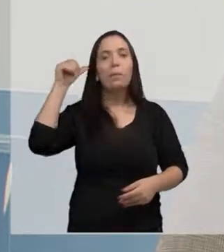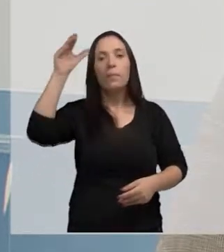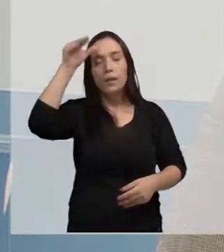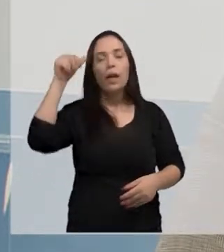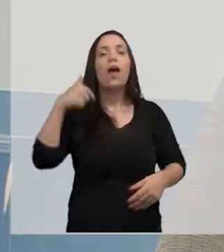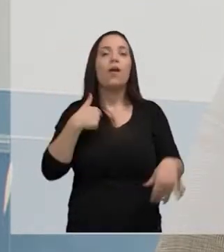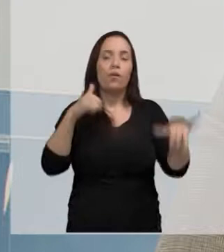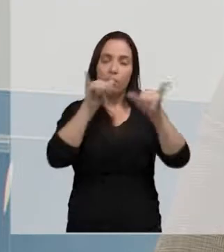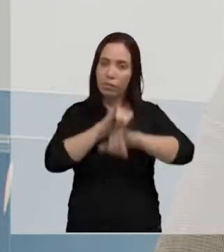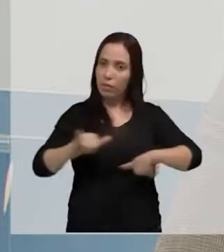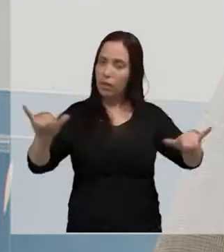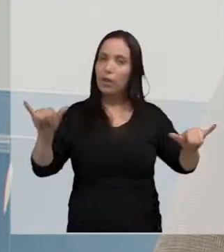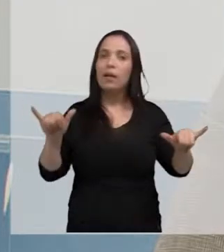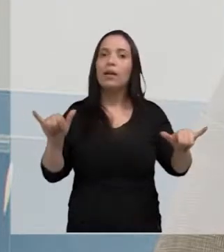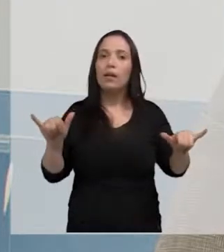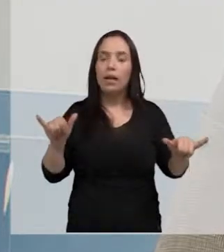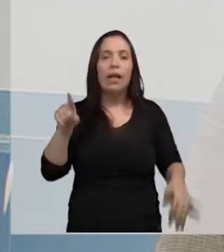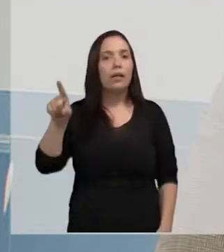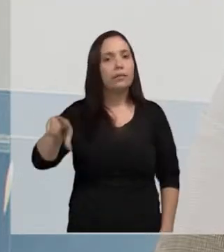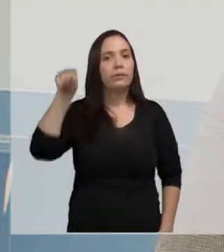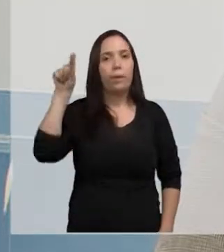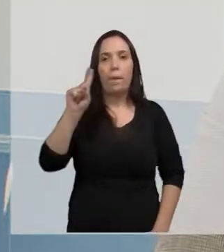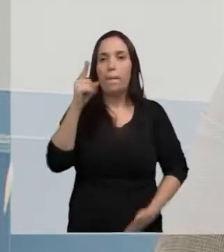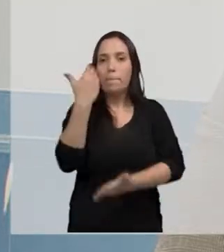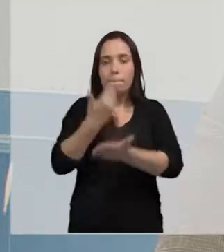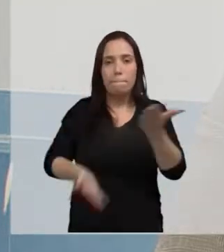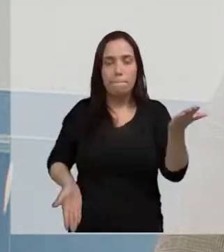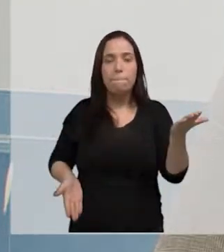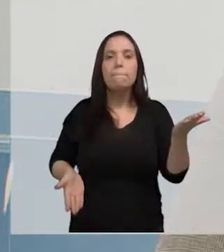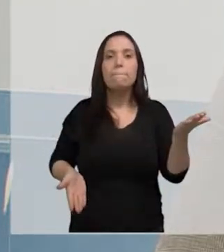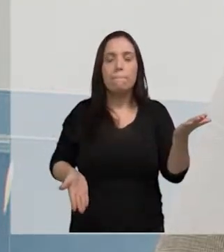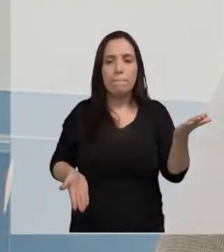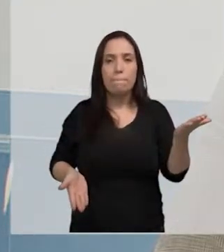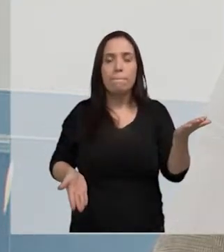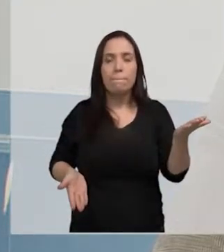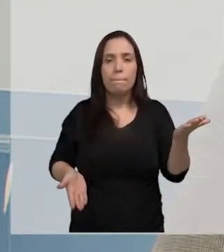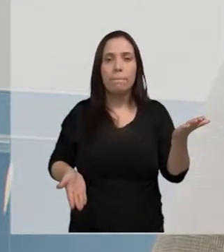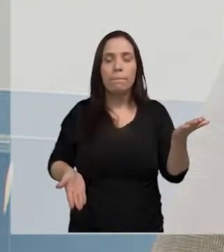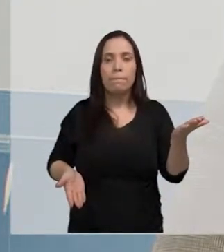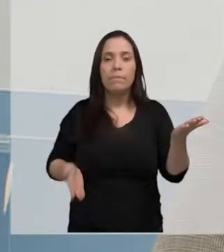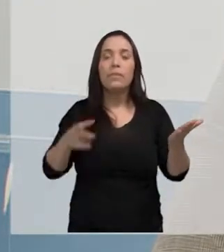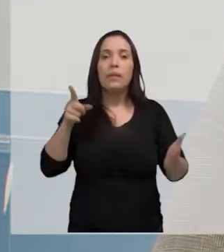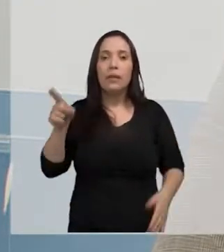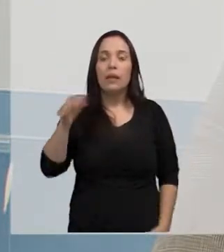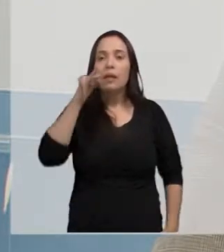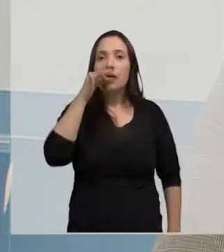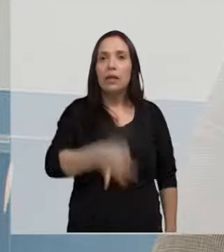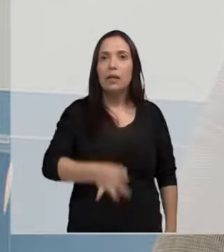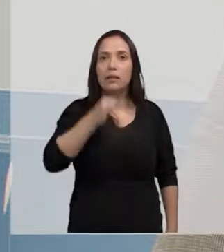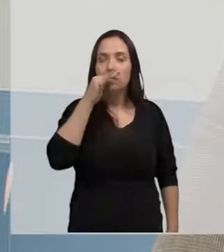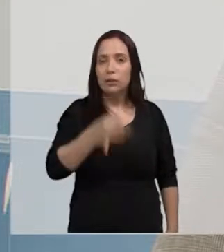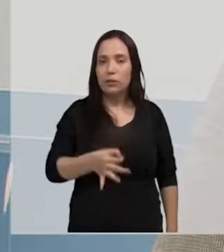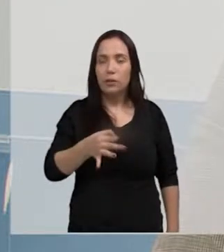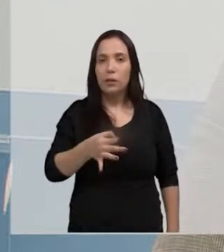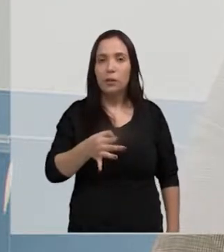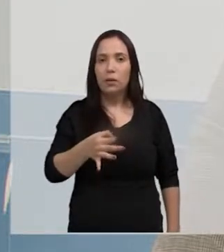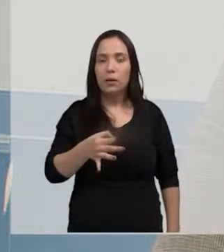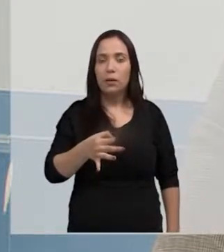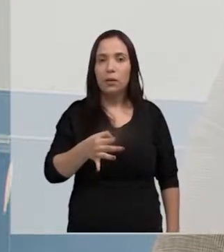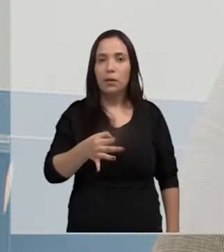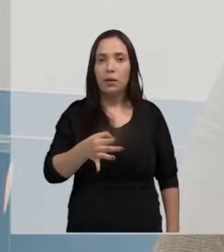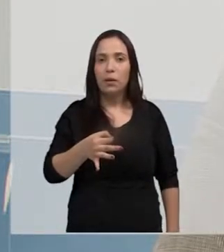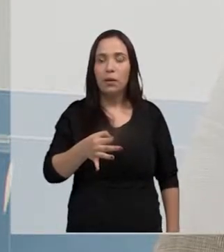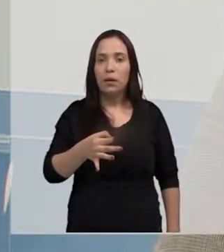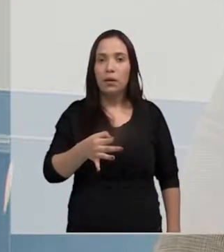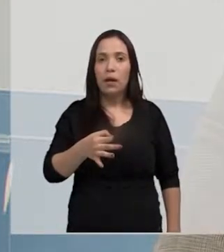da situação. Não foi o escolhido, rompeu e passou a criticar todo o